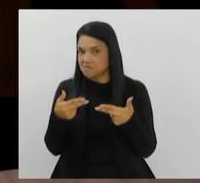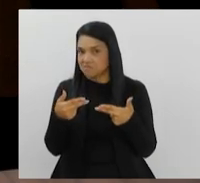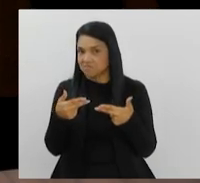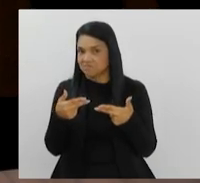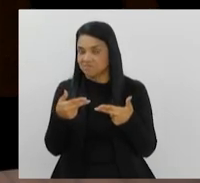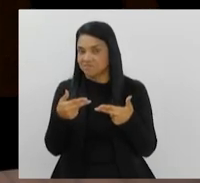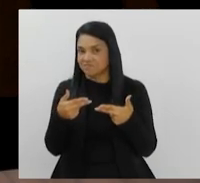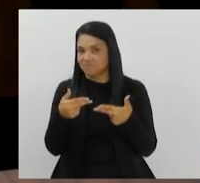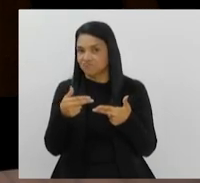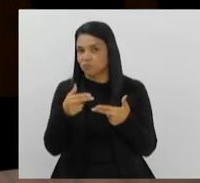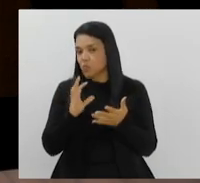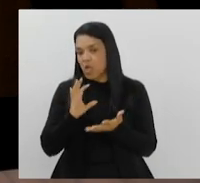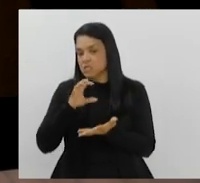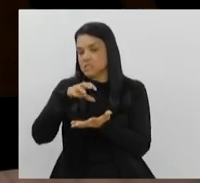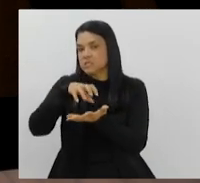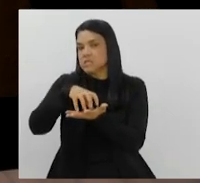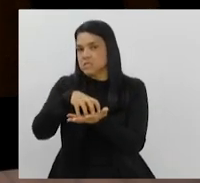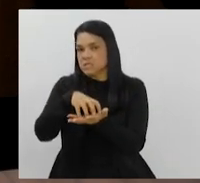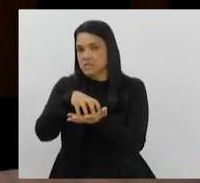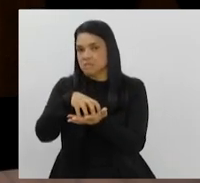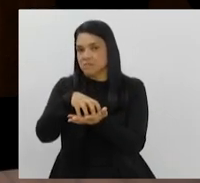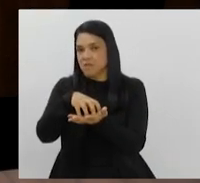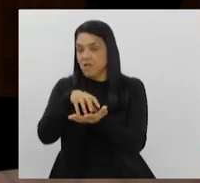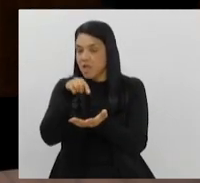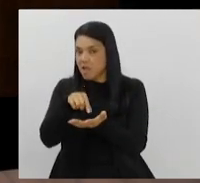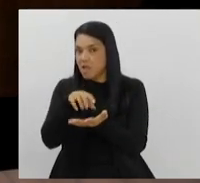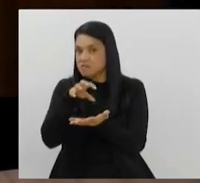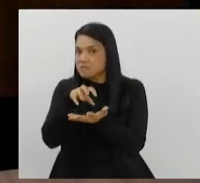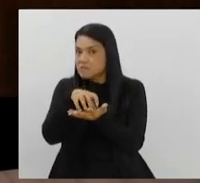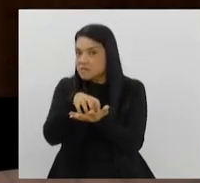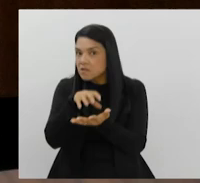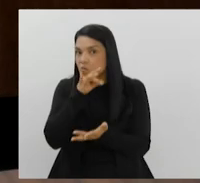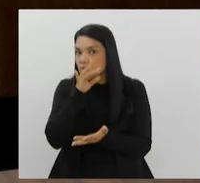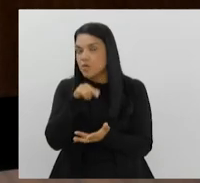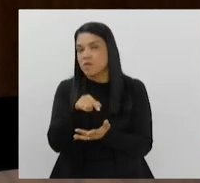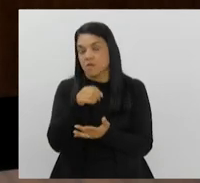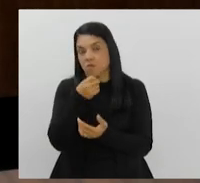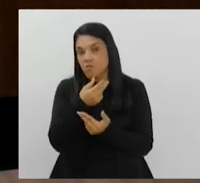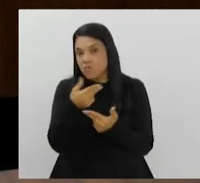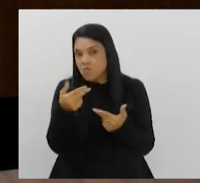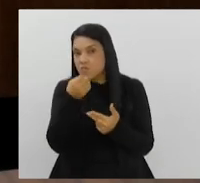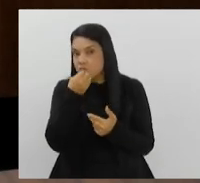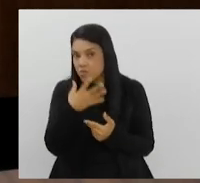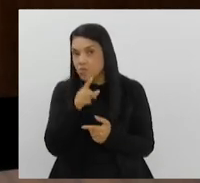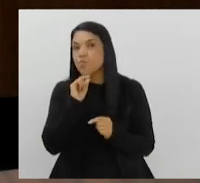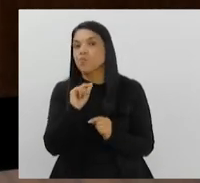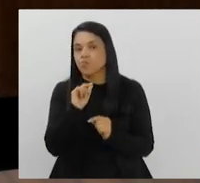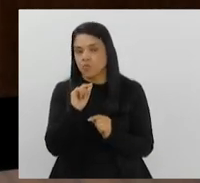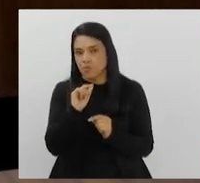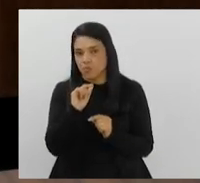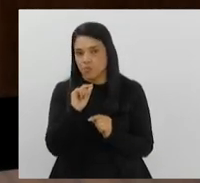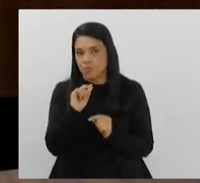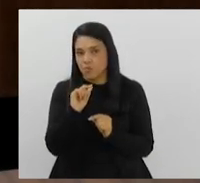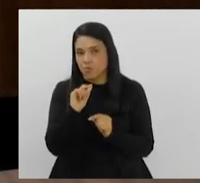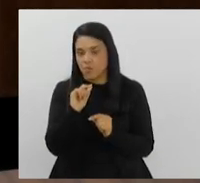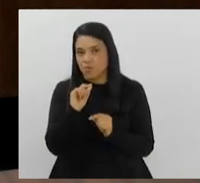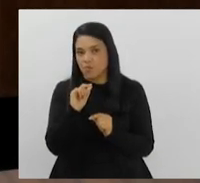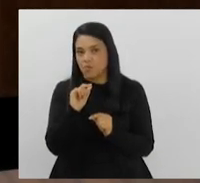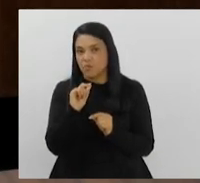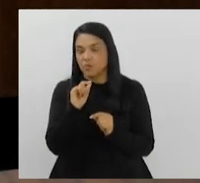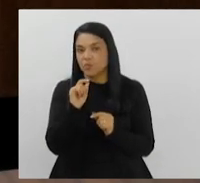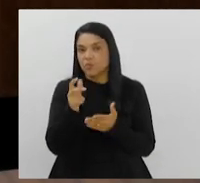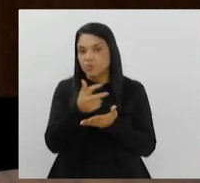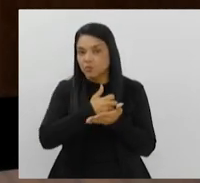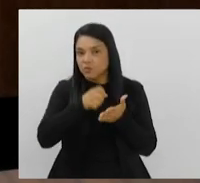não é a centralização, essa é ruim. A coisa boa que tem é que o tributo